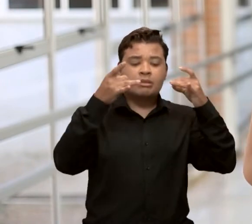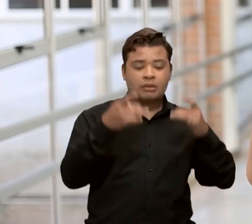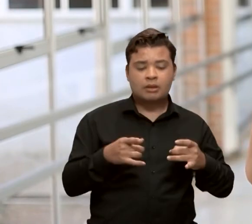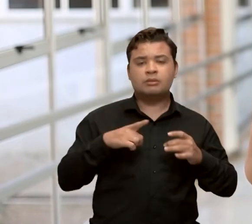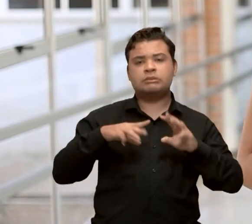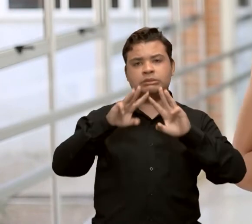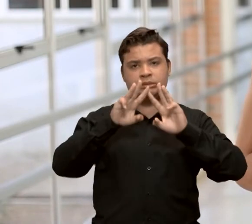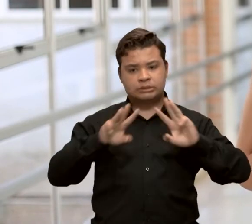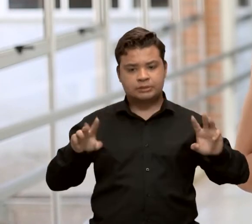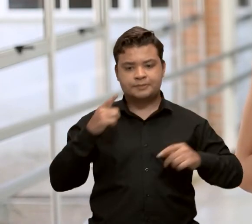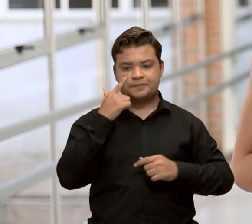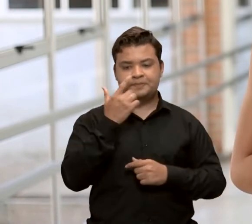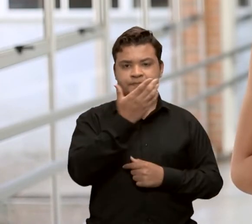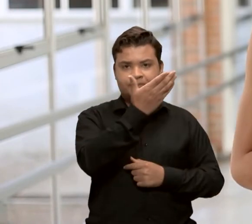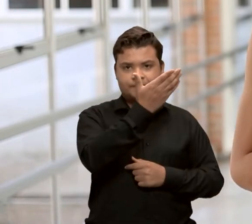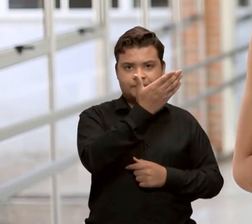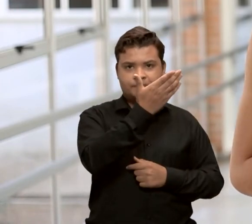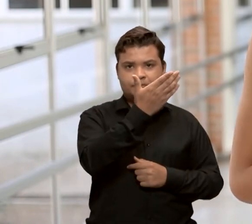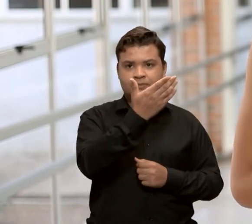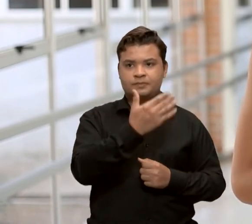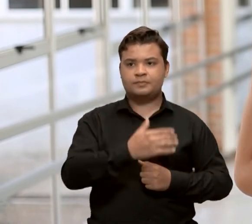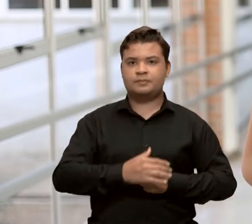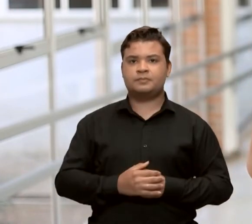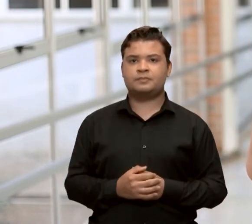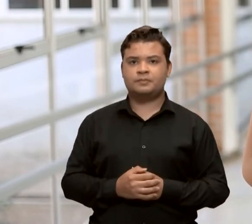site proec.ufg.br.